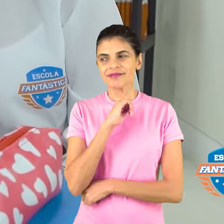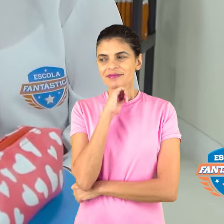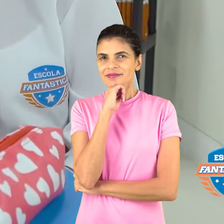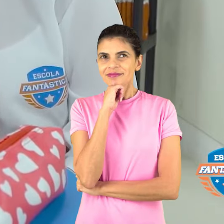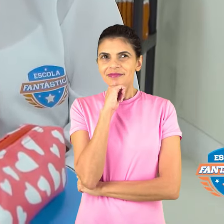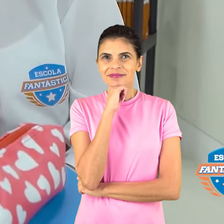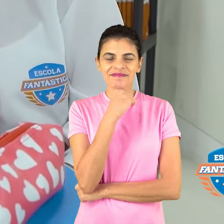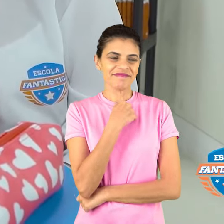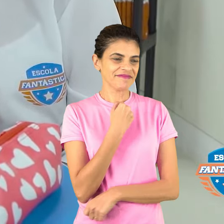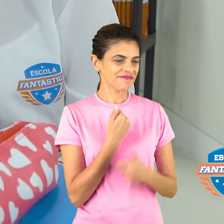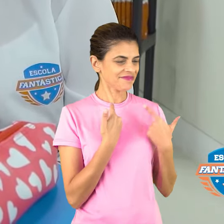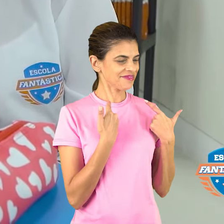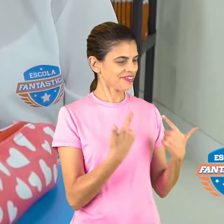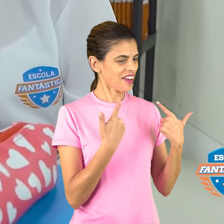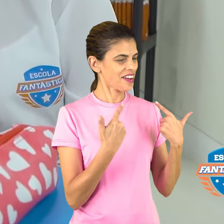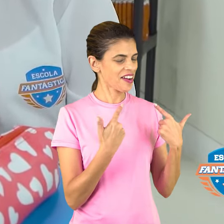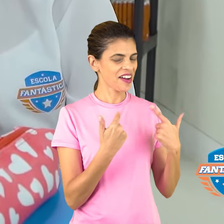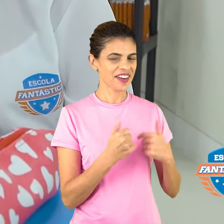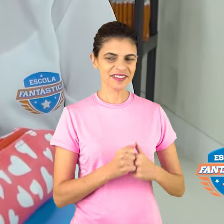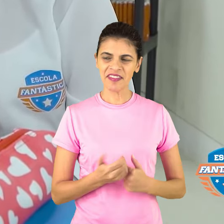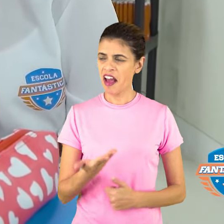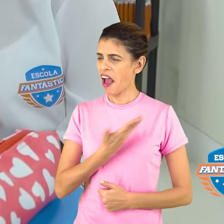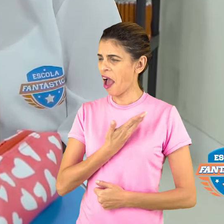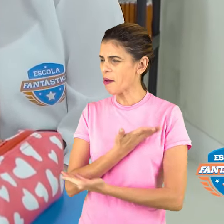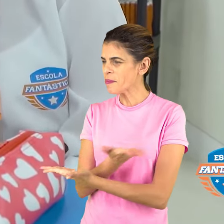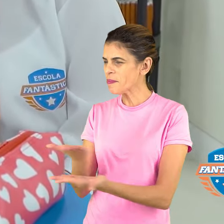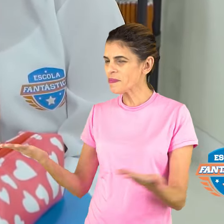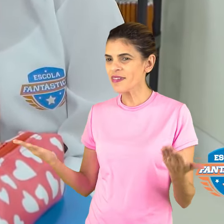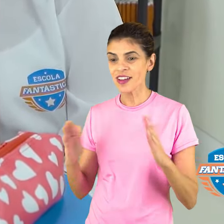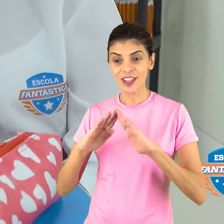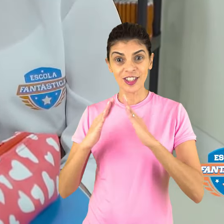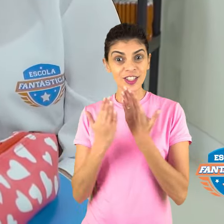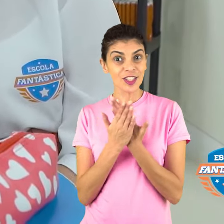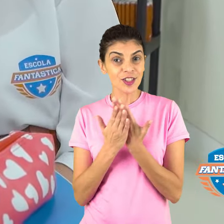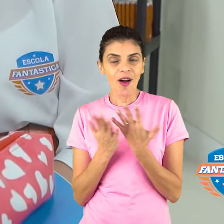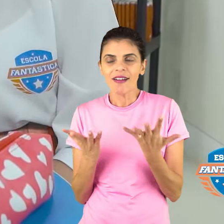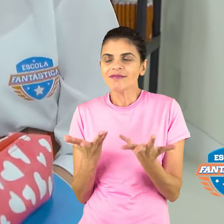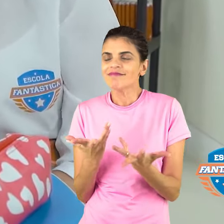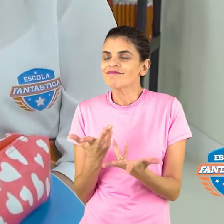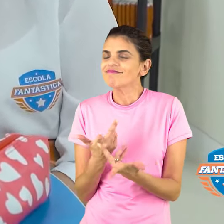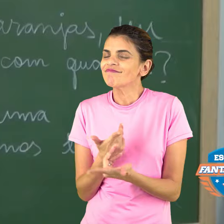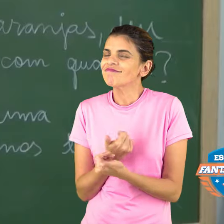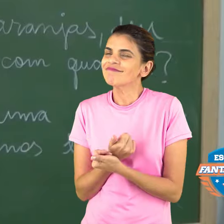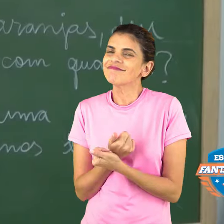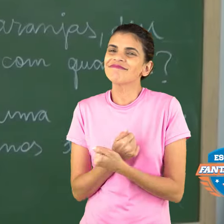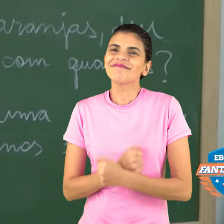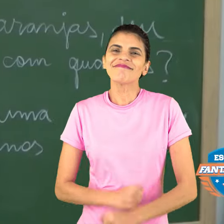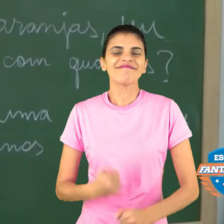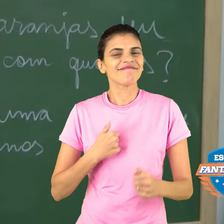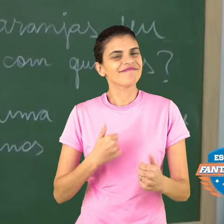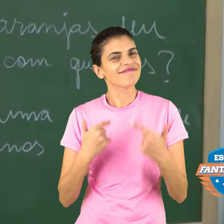cara, como eu sou sortuda! Eu tenho os melhores amigos e estudo na melhor escola do mundo!